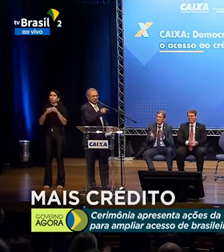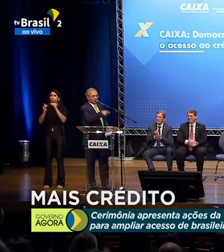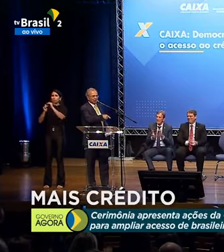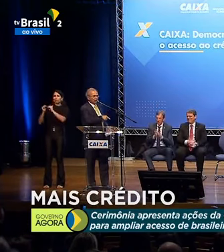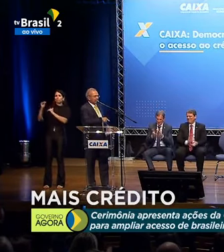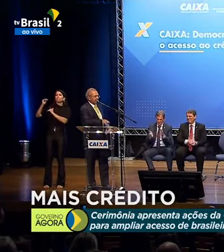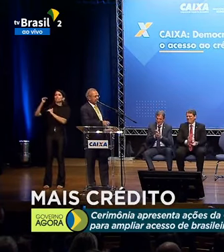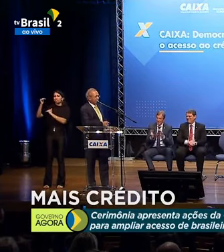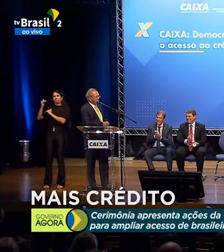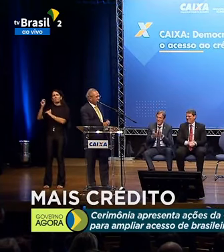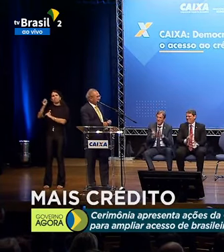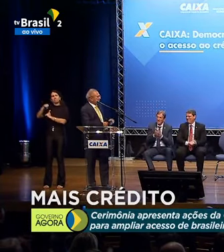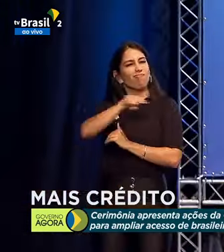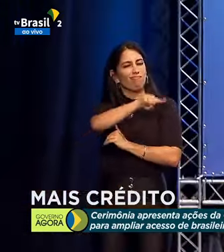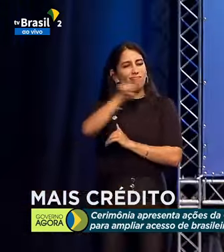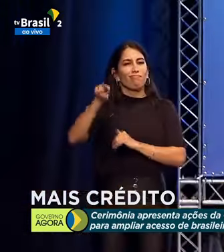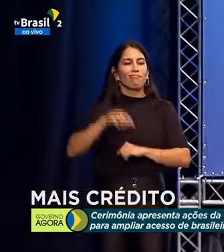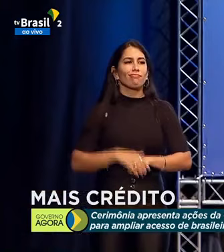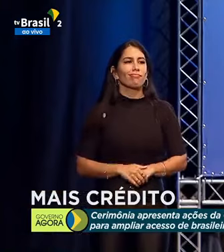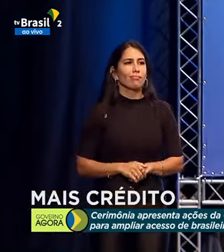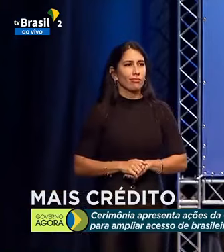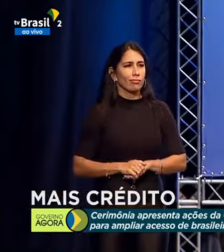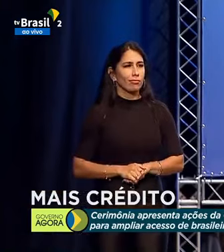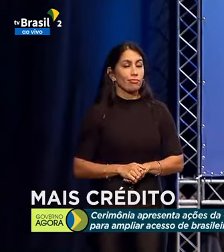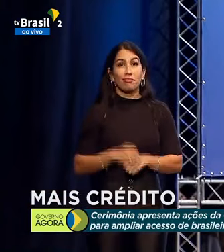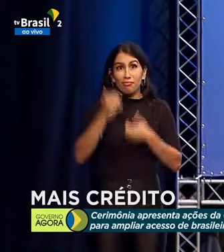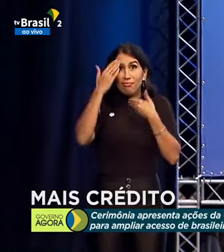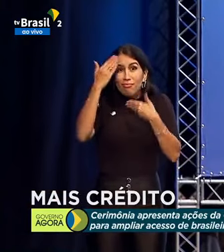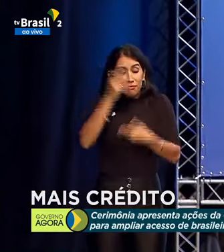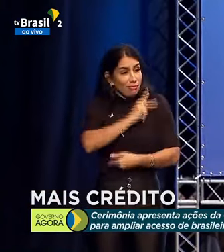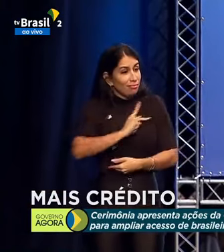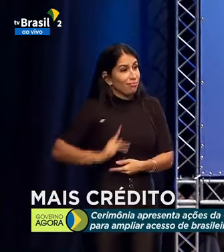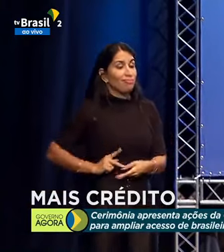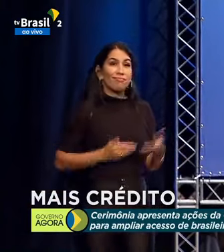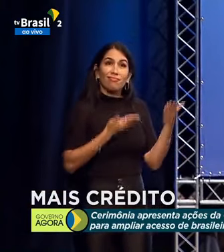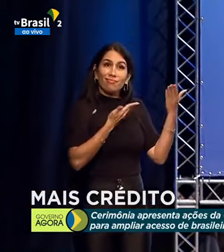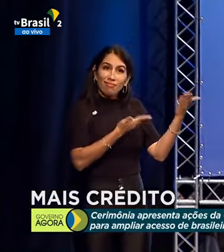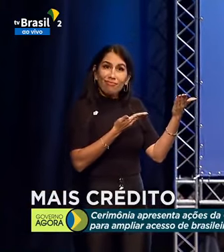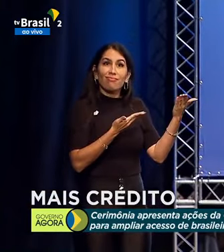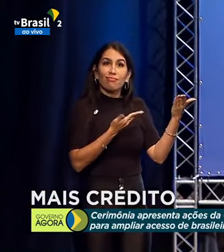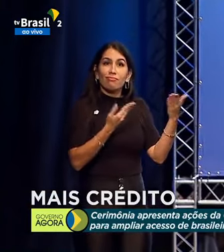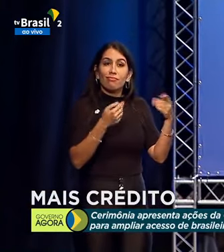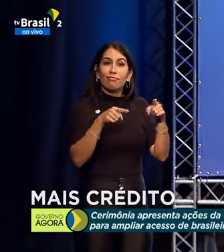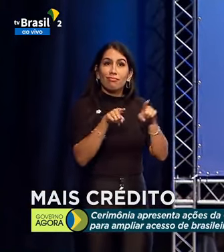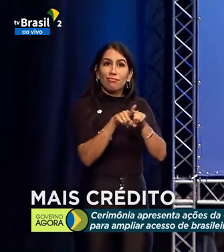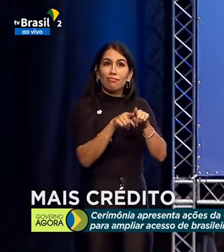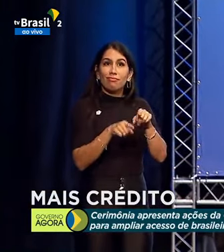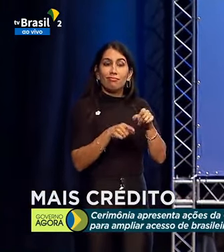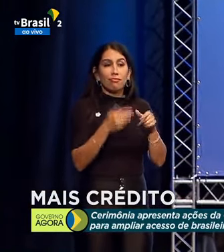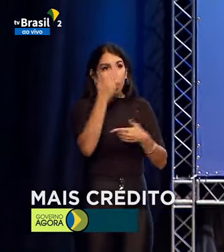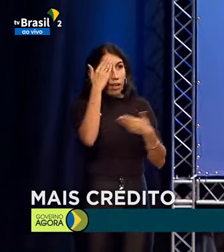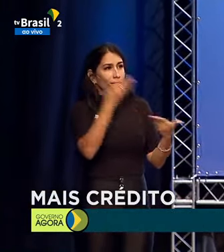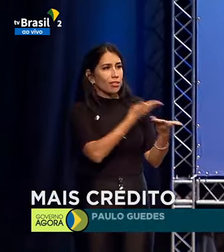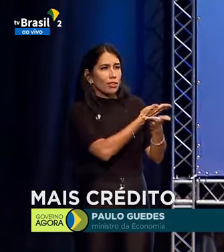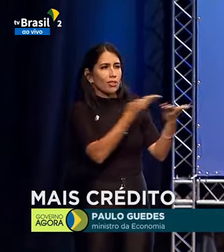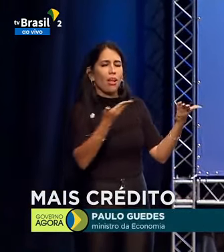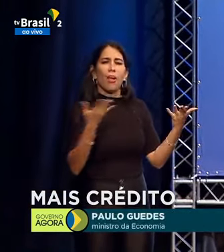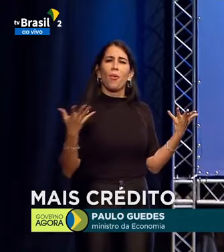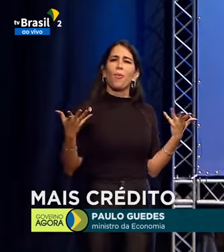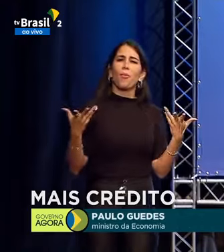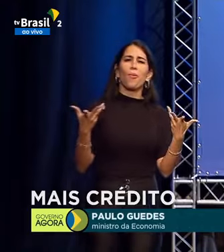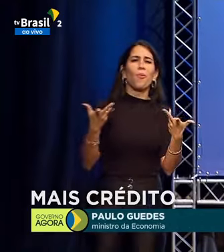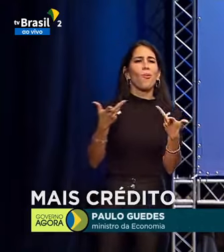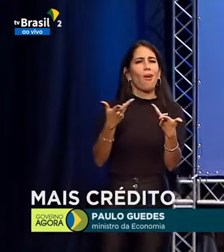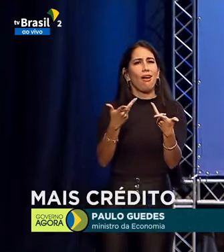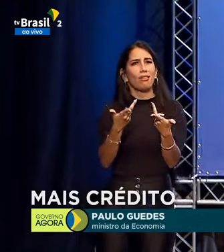Só queria deixar esse recado, agradecer ao presidente, que é o líder desse time, e a excepcional qualidade. Está o